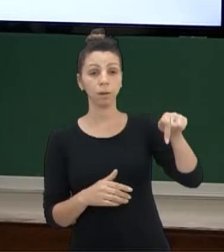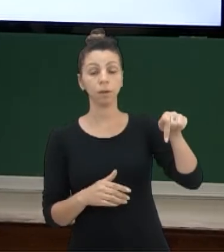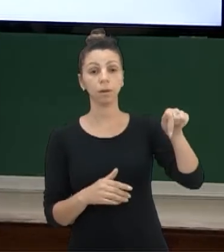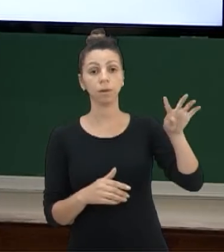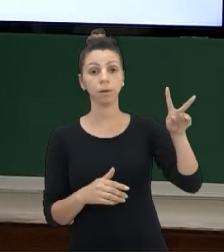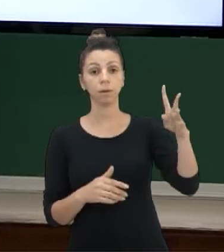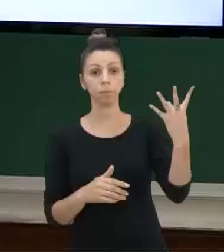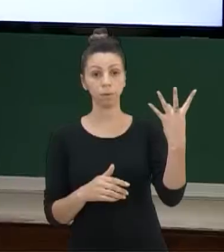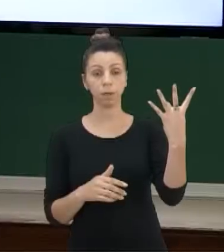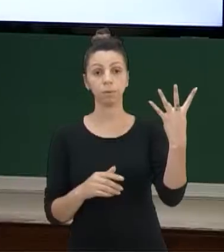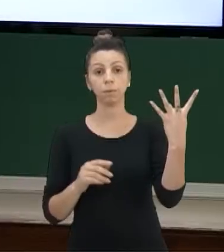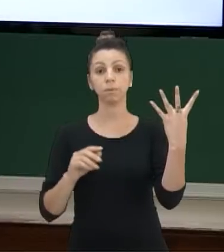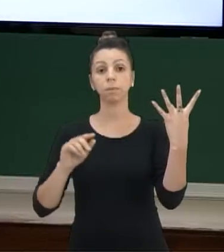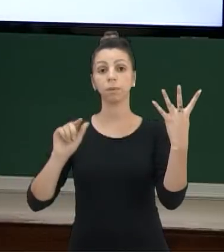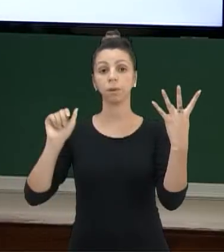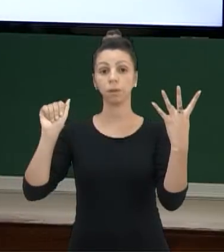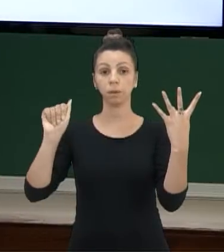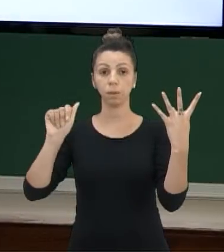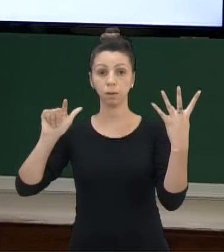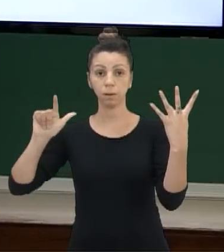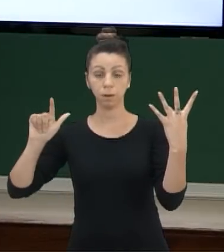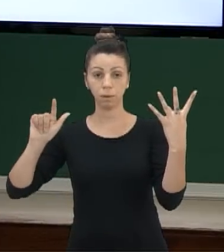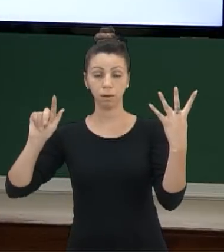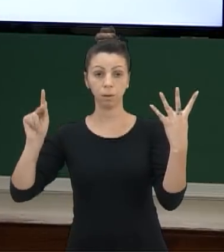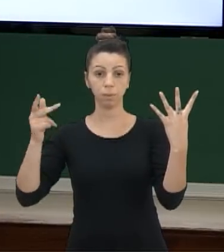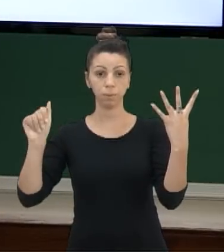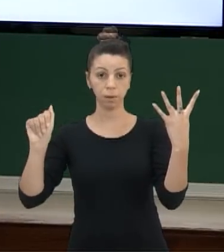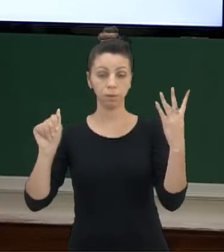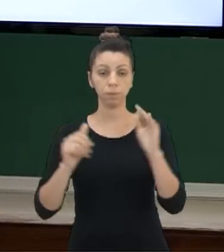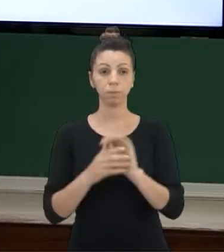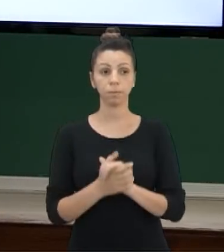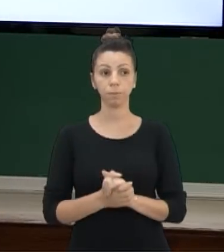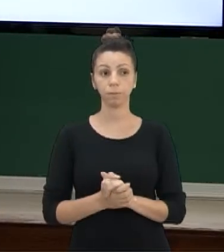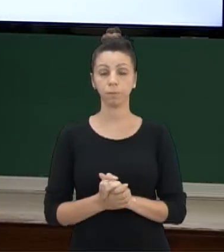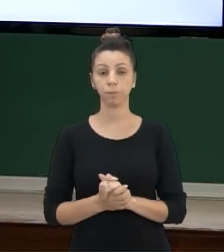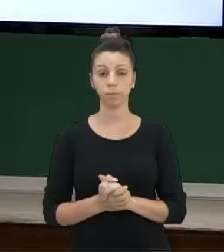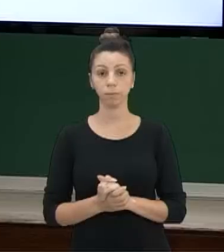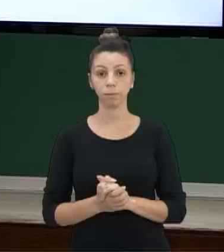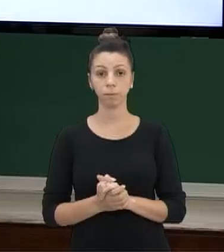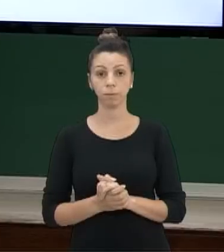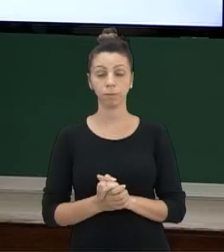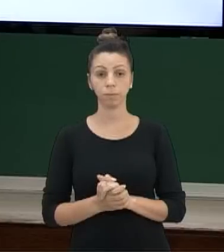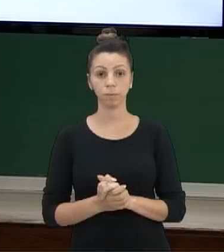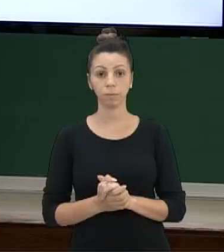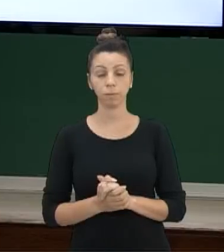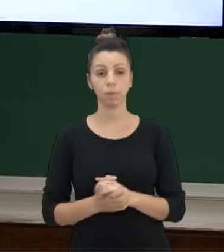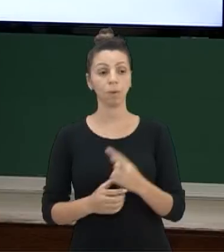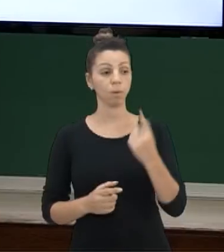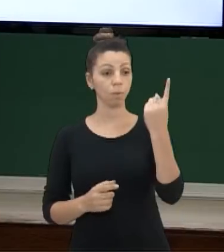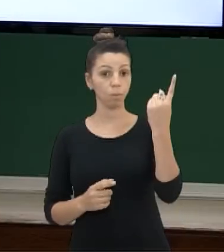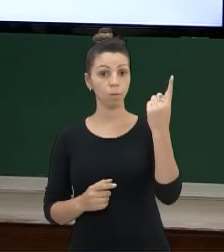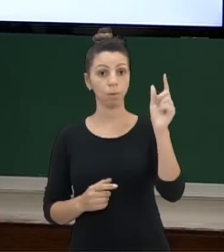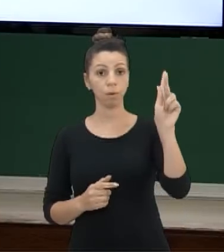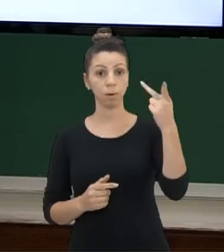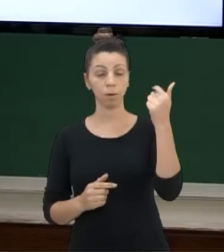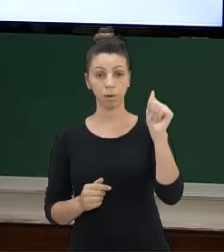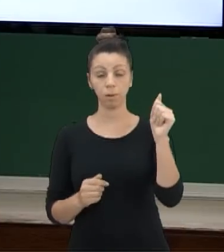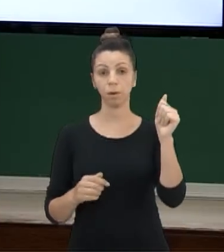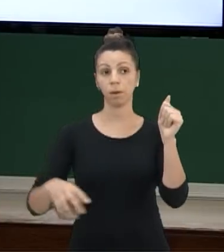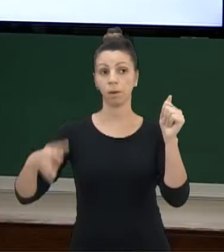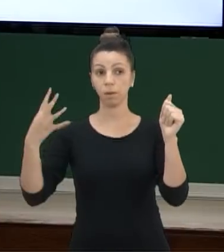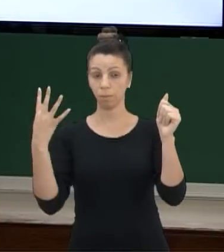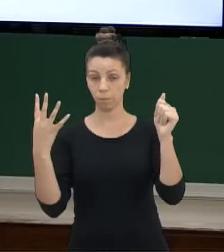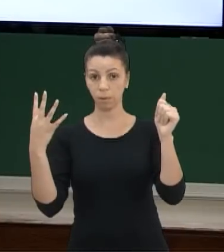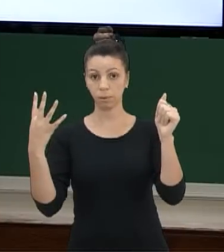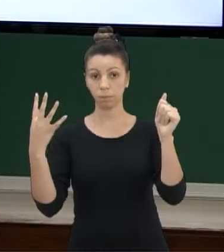na outra grandeza. A gente sabe que um alqueire são 4 quartas. A